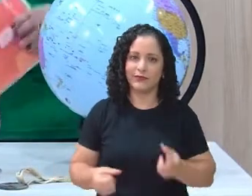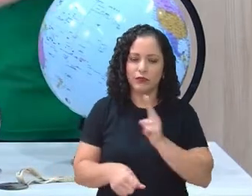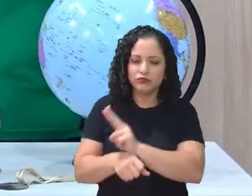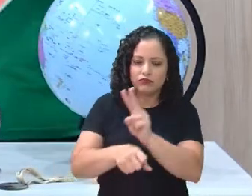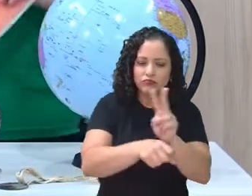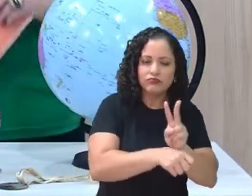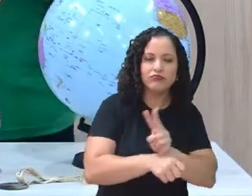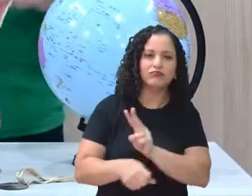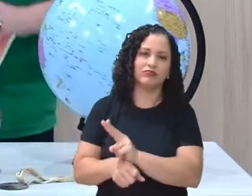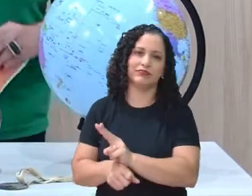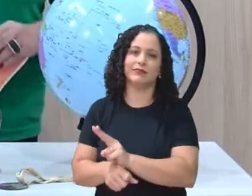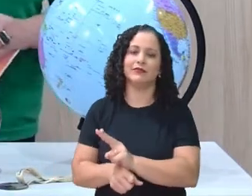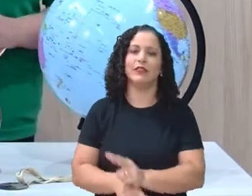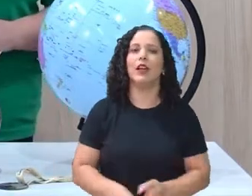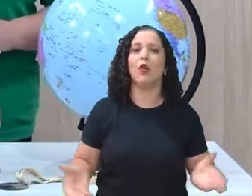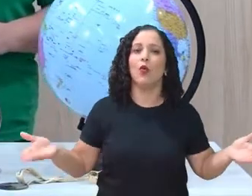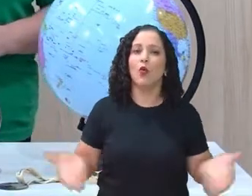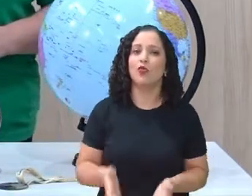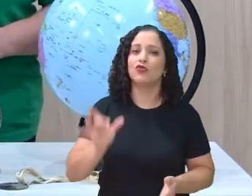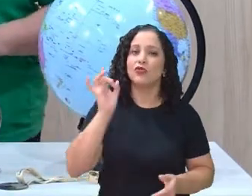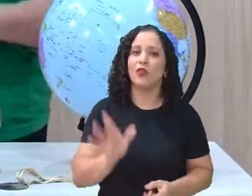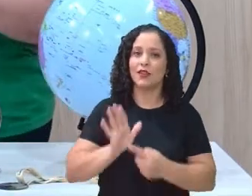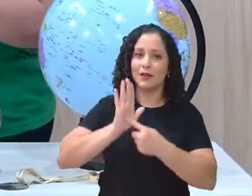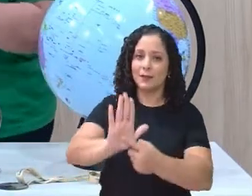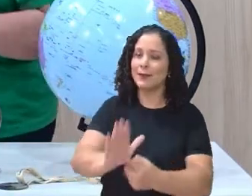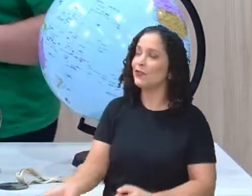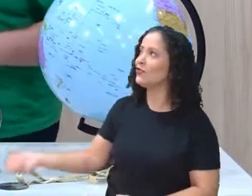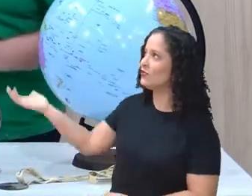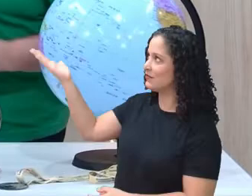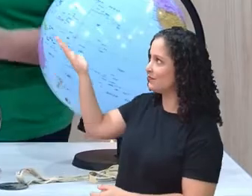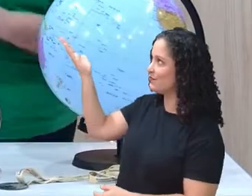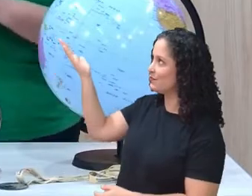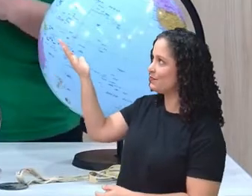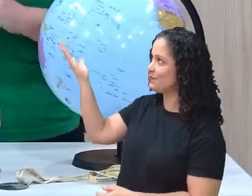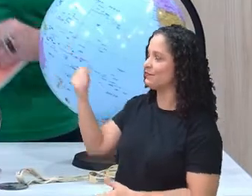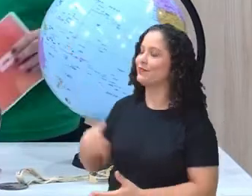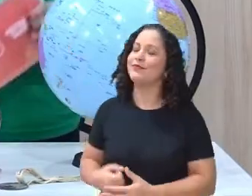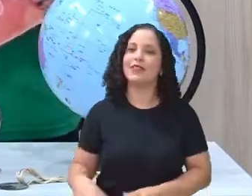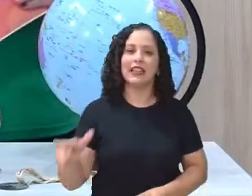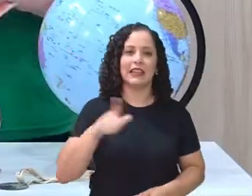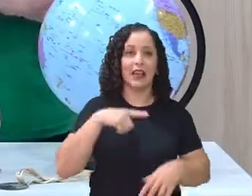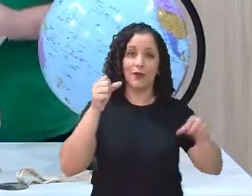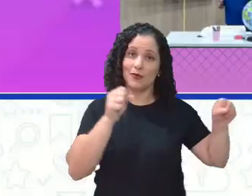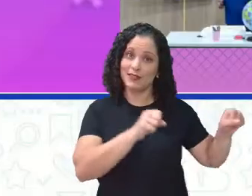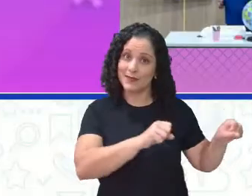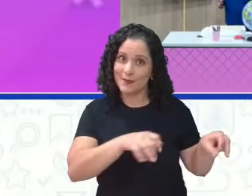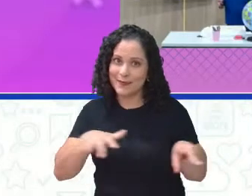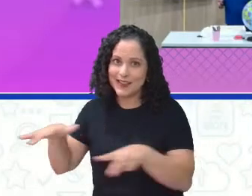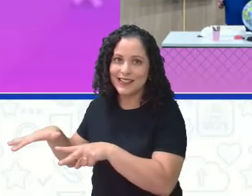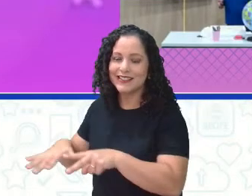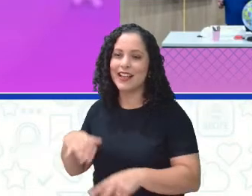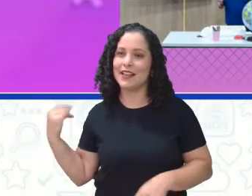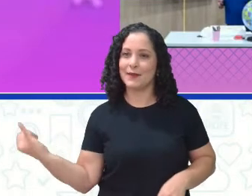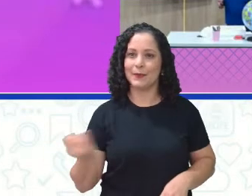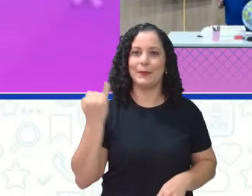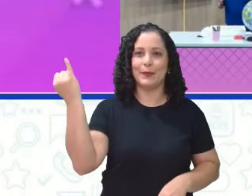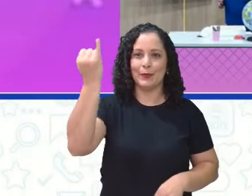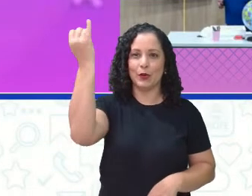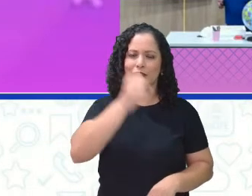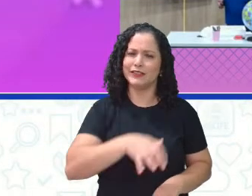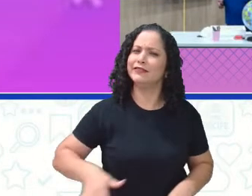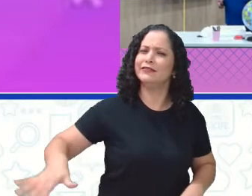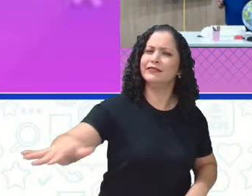apresentando, porque nós temos esta semana, né? Estamos aí com uma semana muito importante para todas